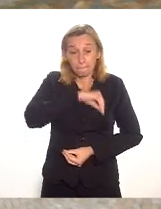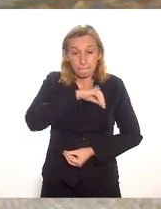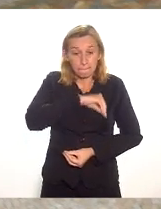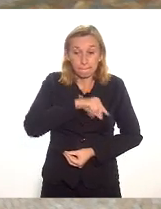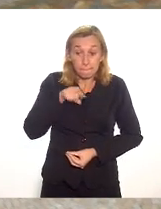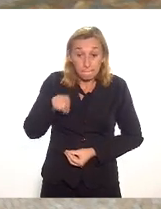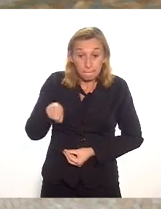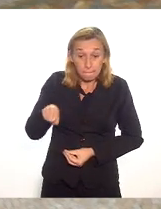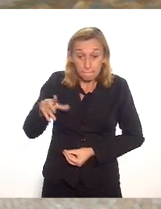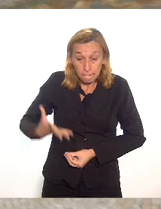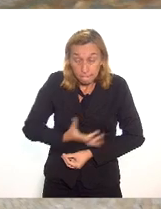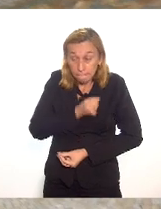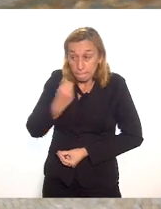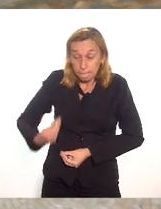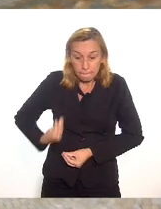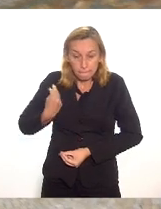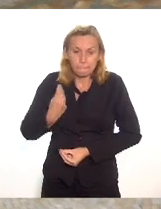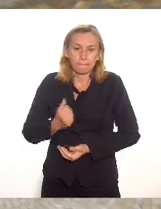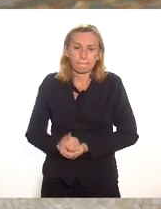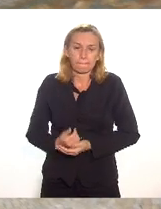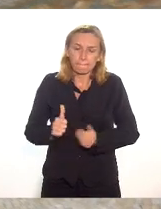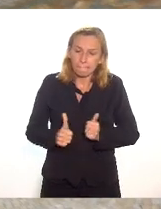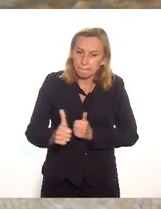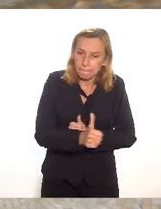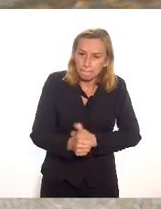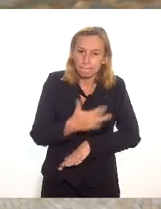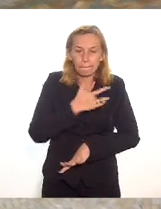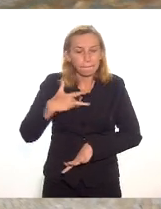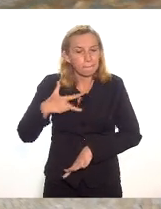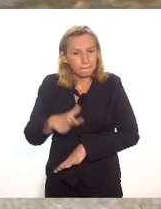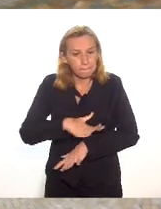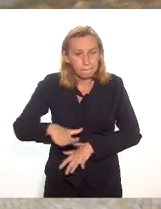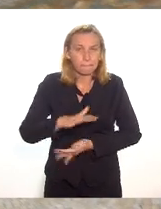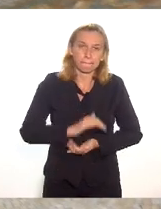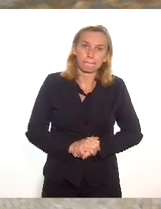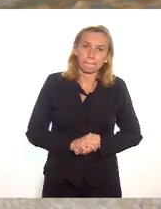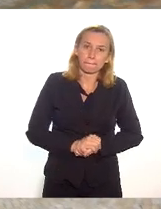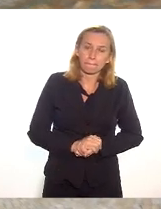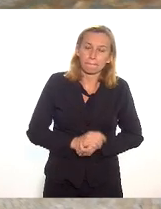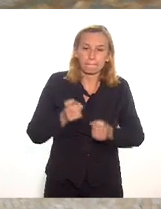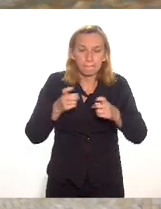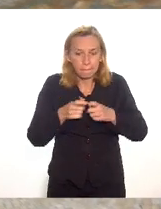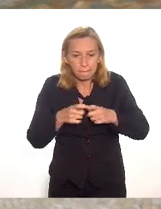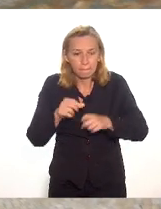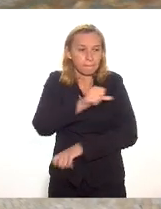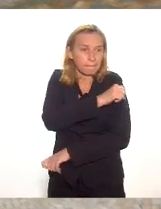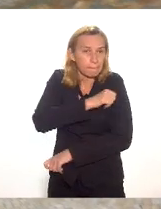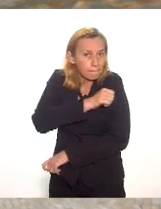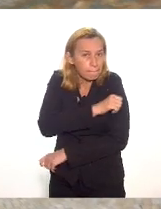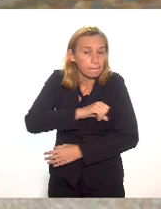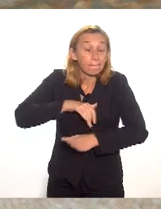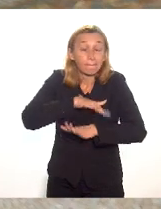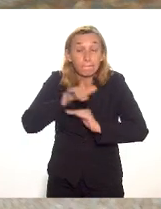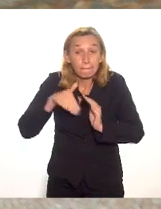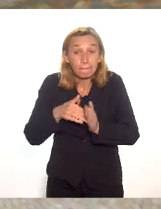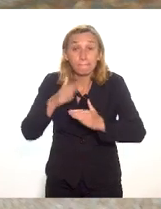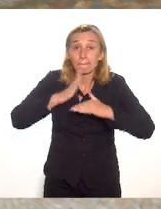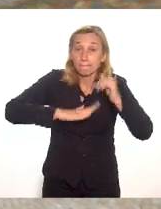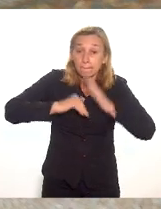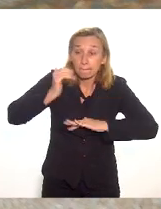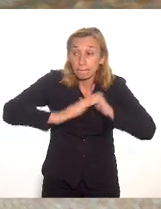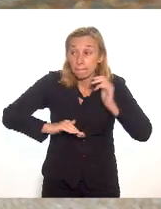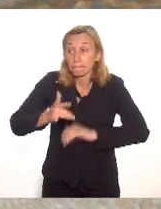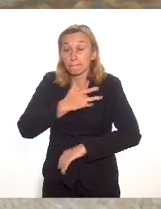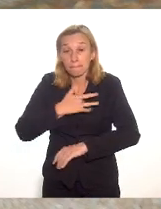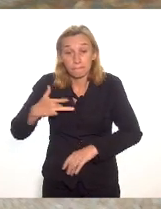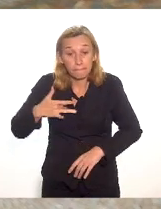que estão salvando vidas na linha de frente da saúde? Médicos, enfermeiras, todos os profissionais de